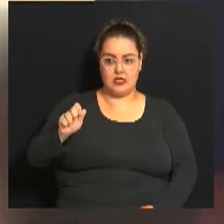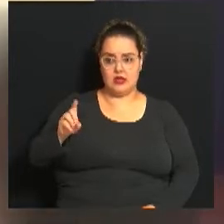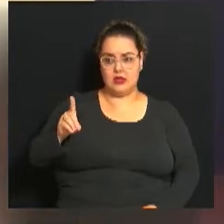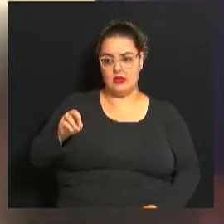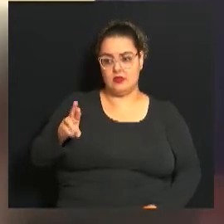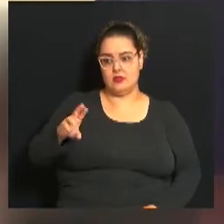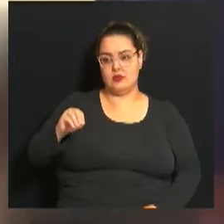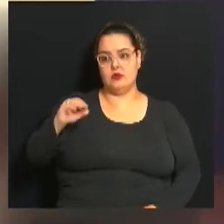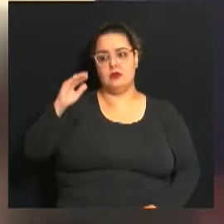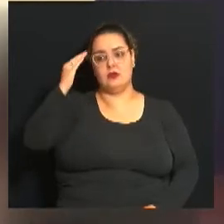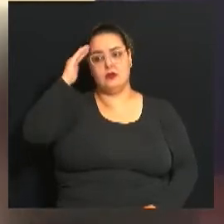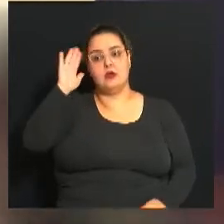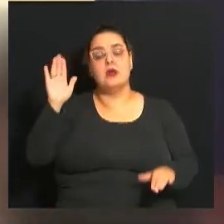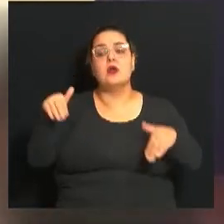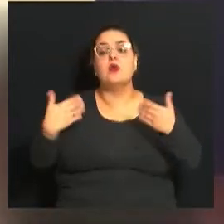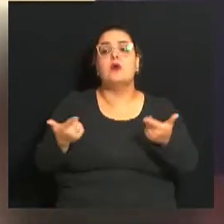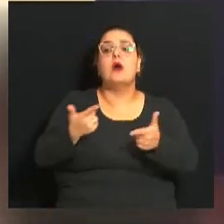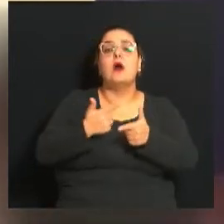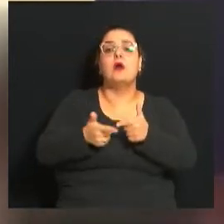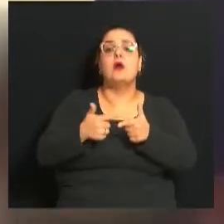qual que é o problema?